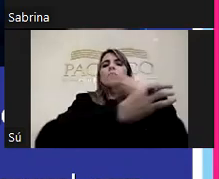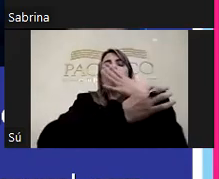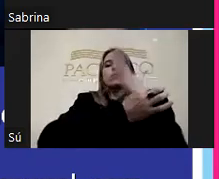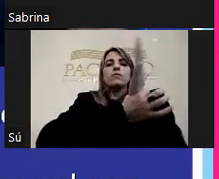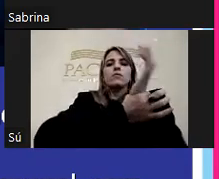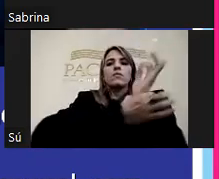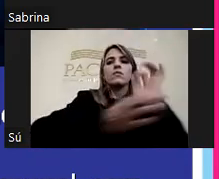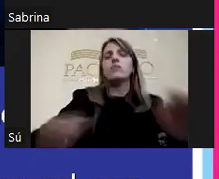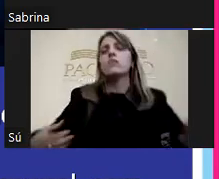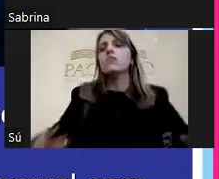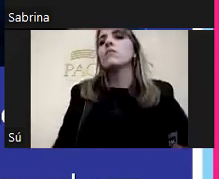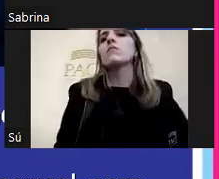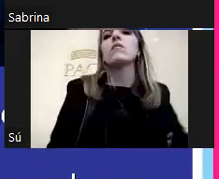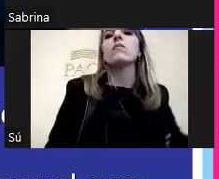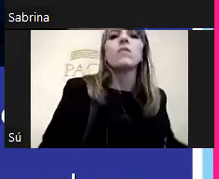com parentes.